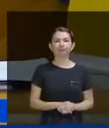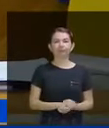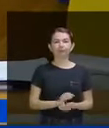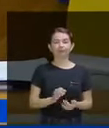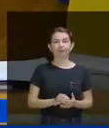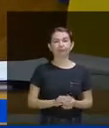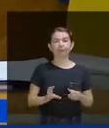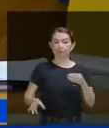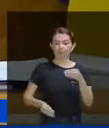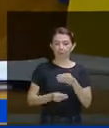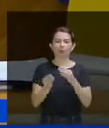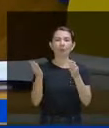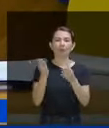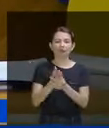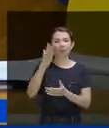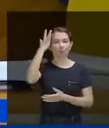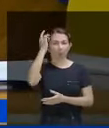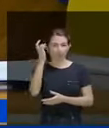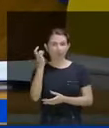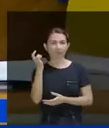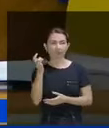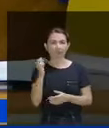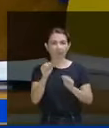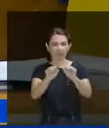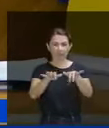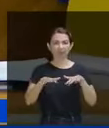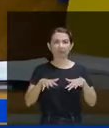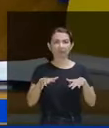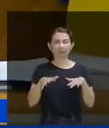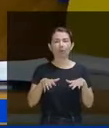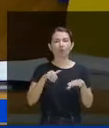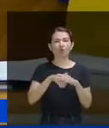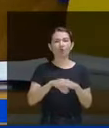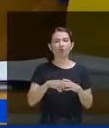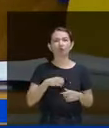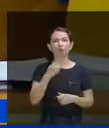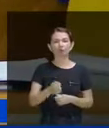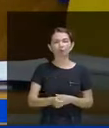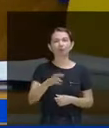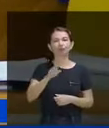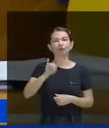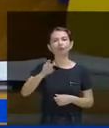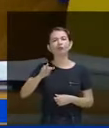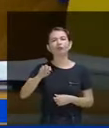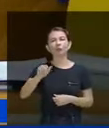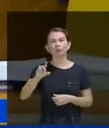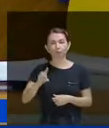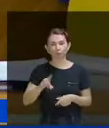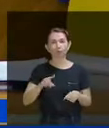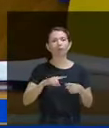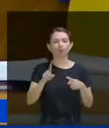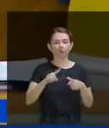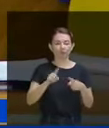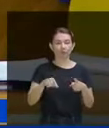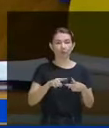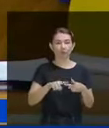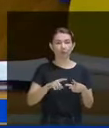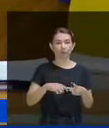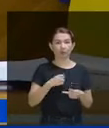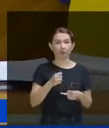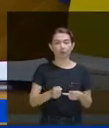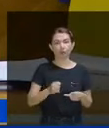na sessão de amanhã para a continuidade dos votos dos juízes Rivaldo Valente e João Lages.